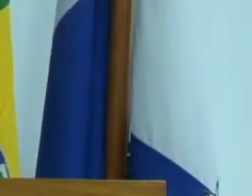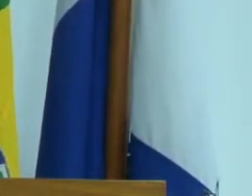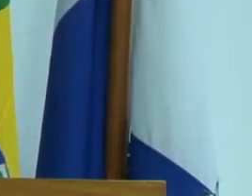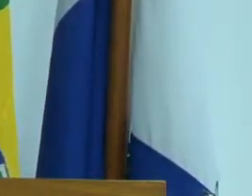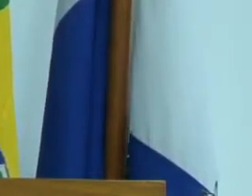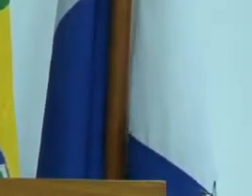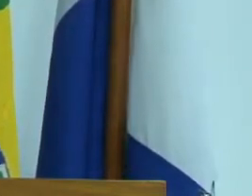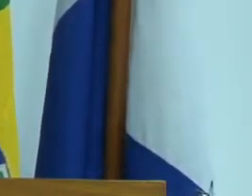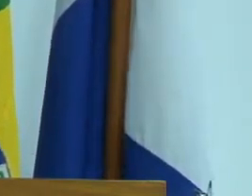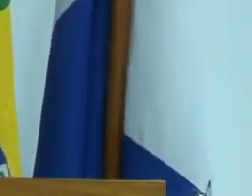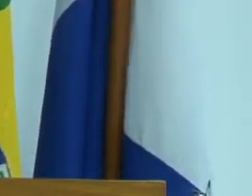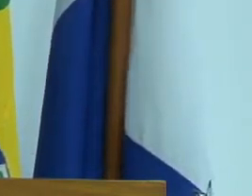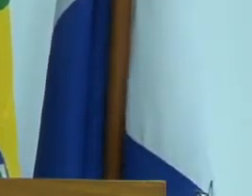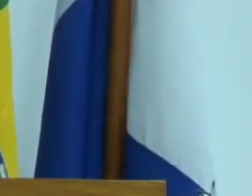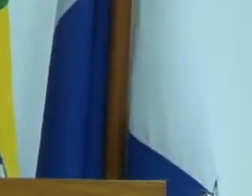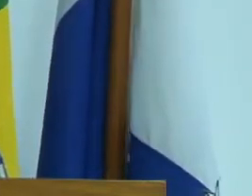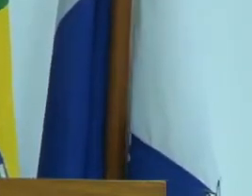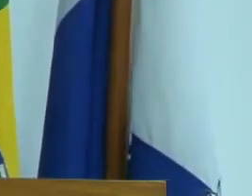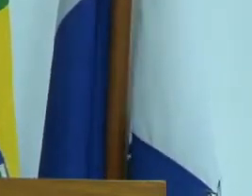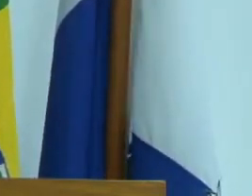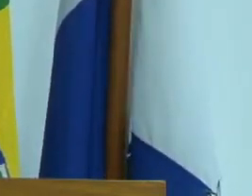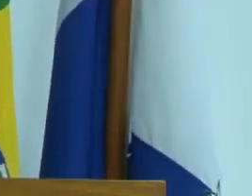um pouquinho na frente,